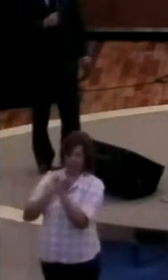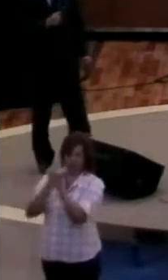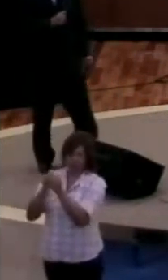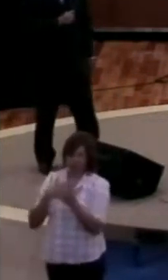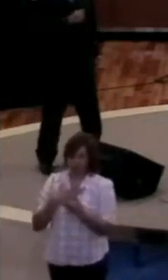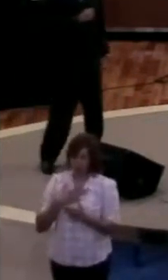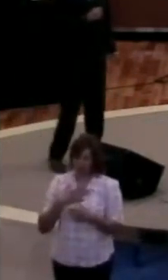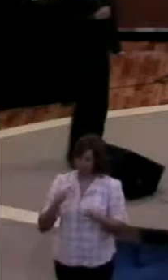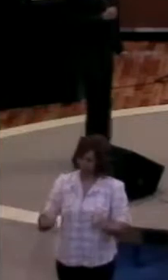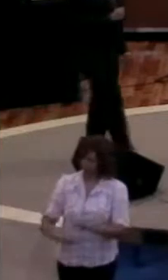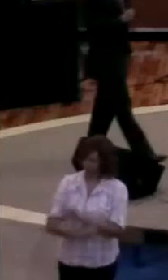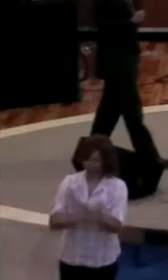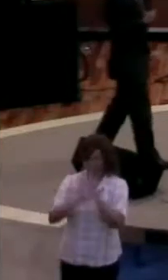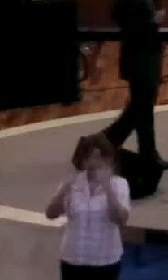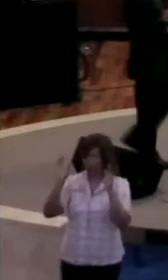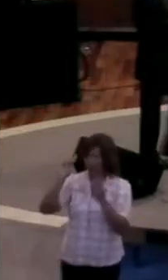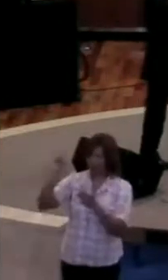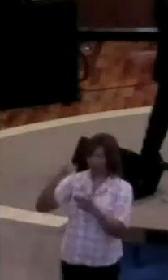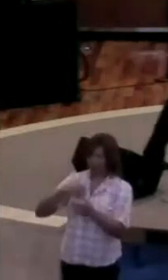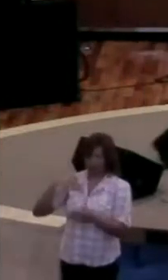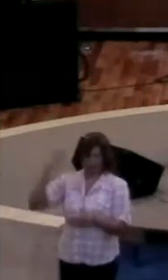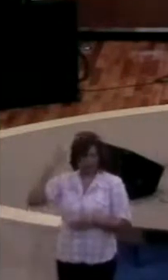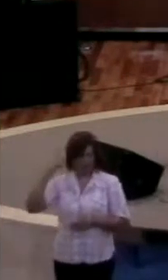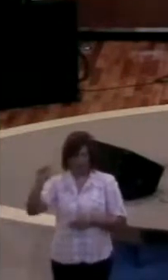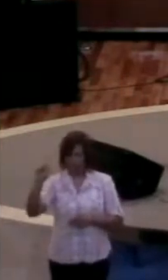Aleluia! Eu sou invencível.